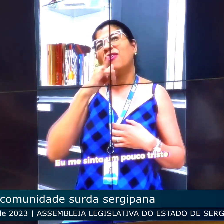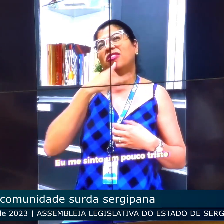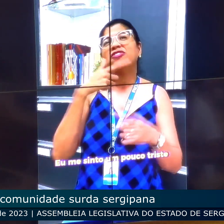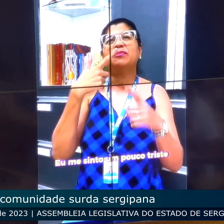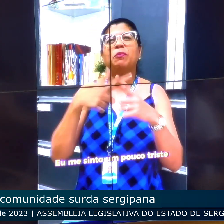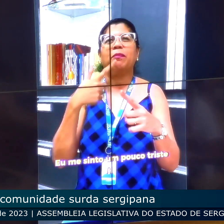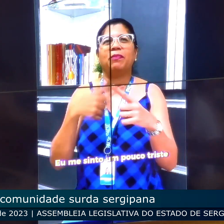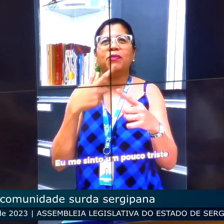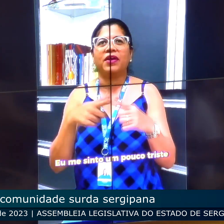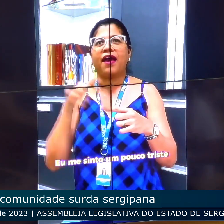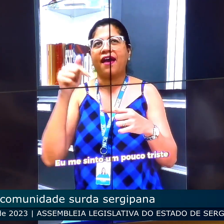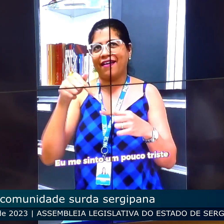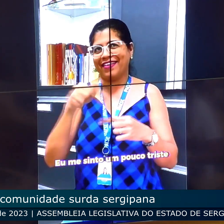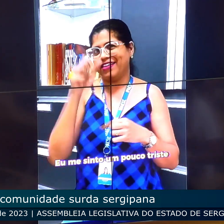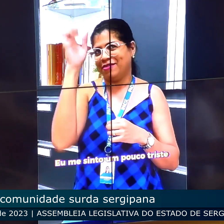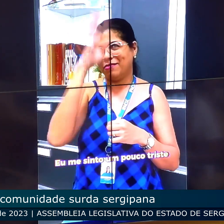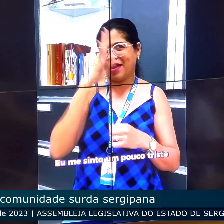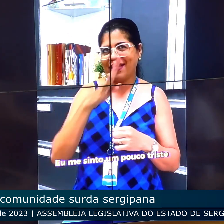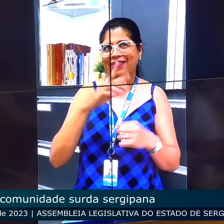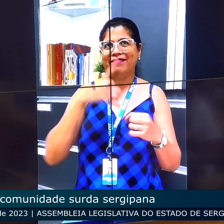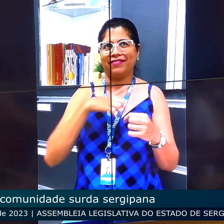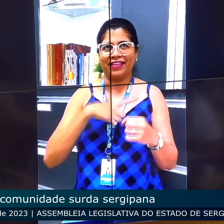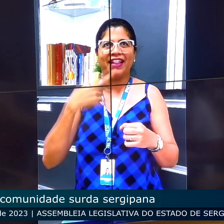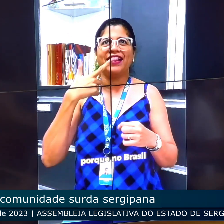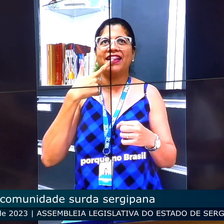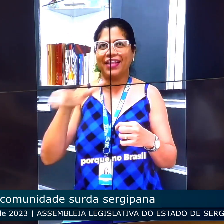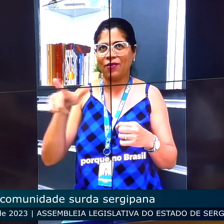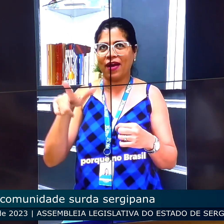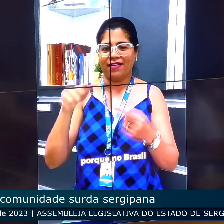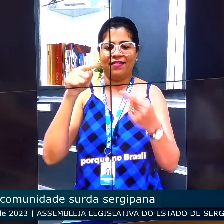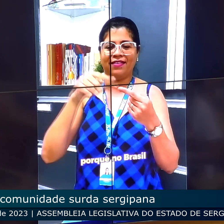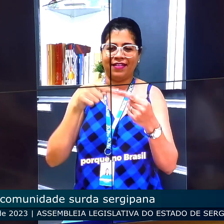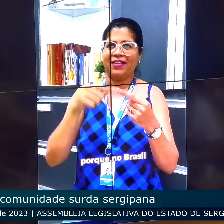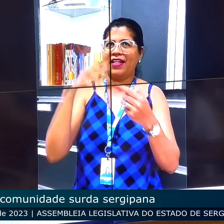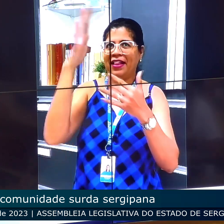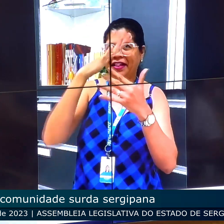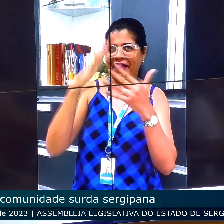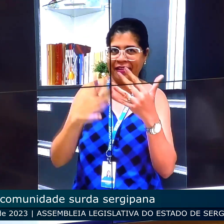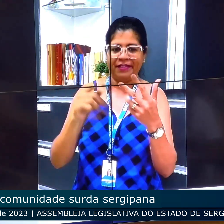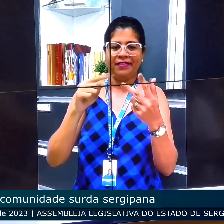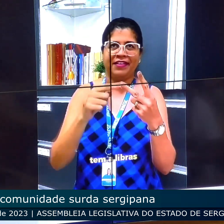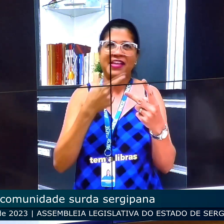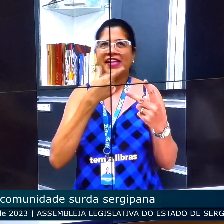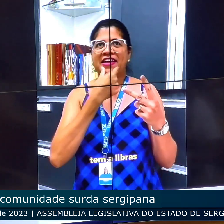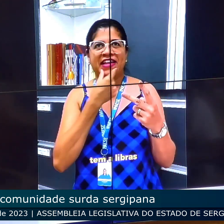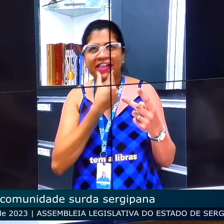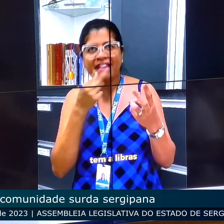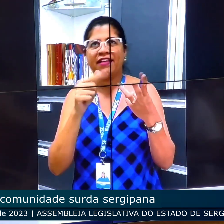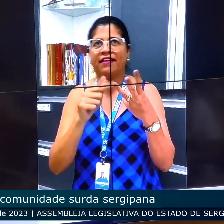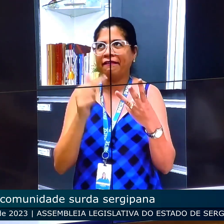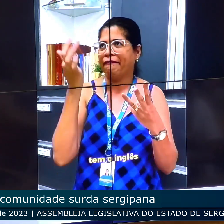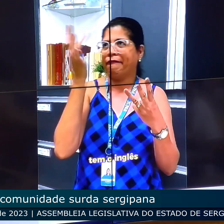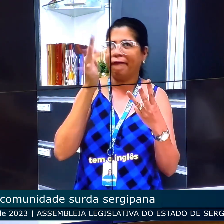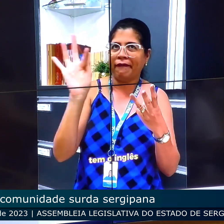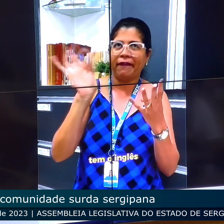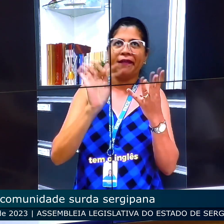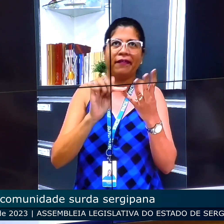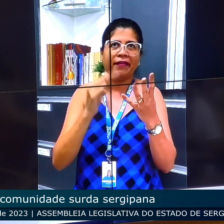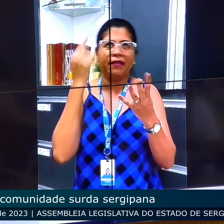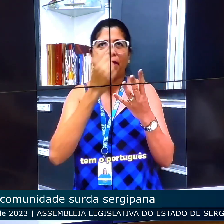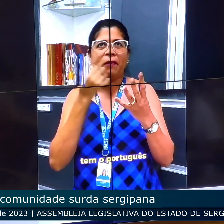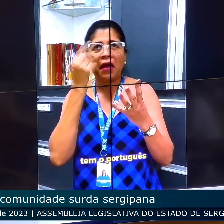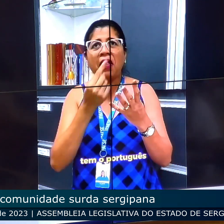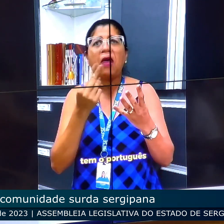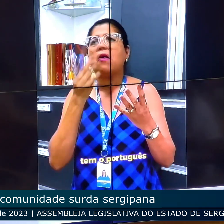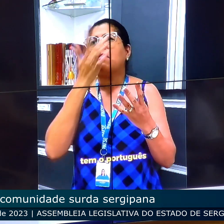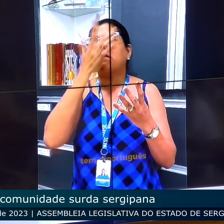Então, eu me sinto um pouco triste, né? Porque no Brasil tem a Libras, tem o inglês,